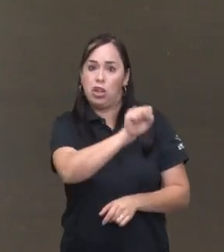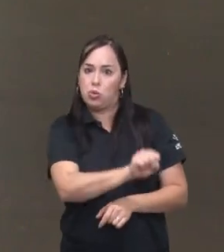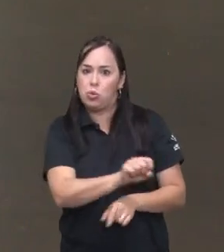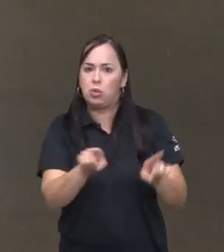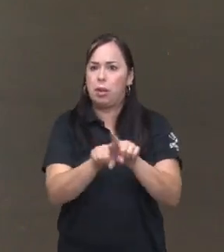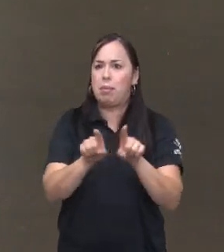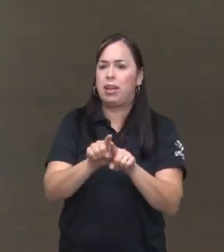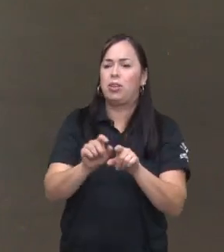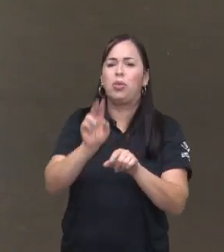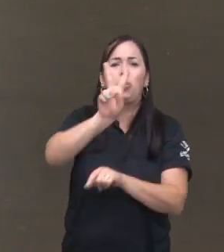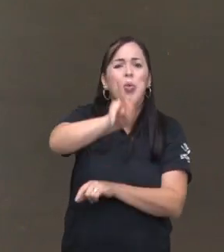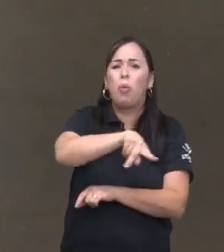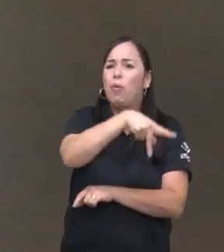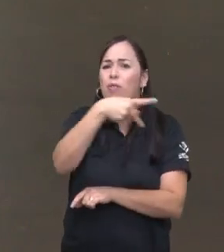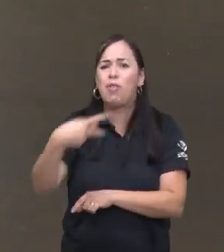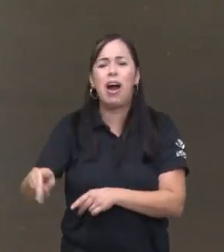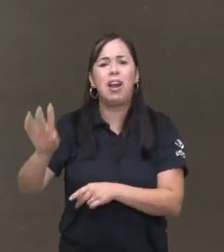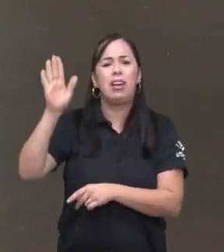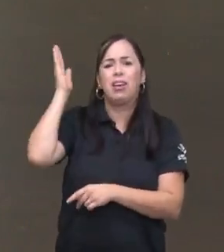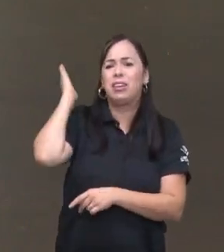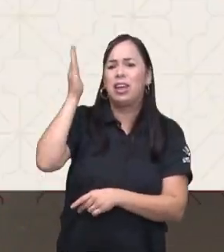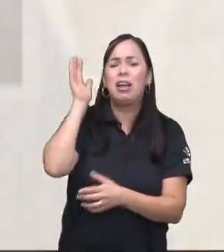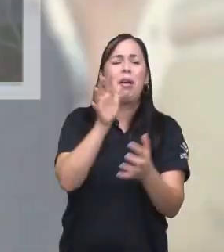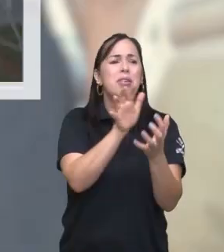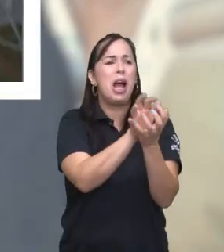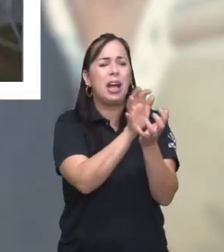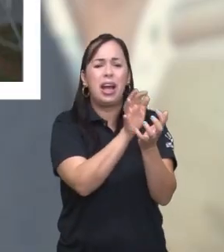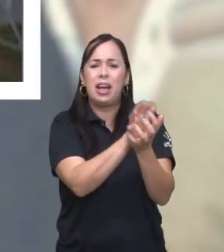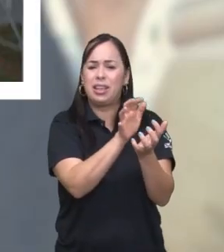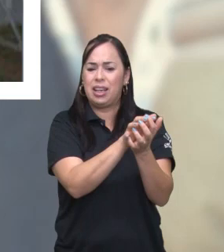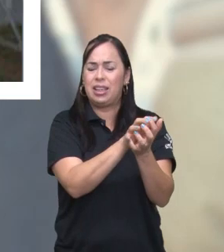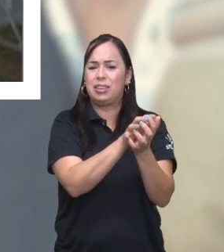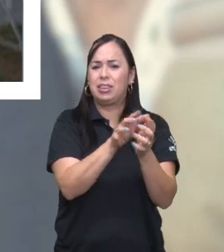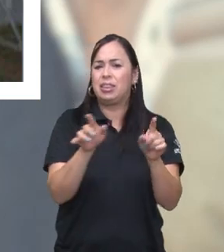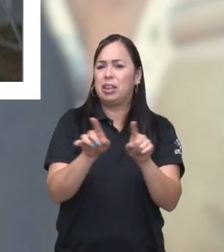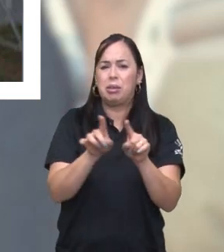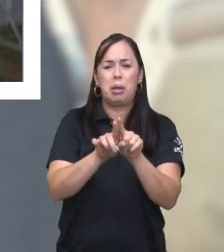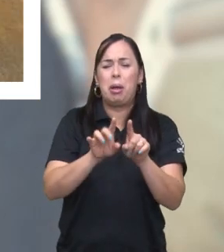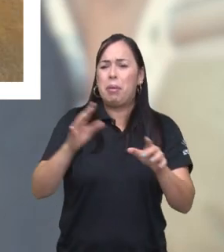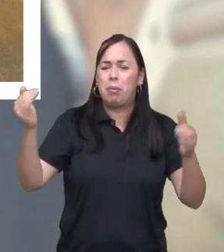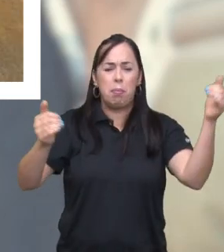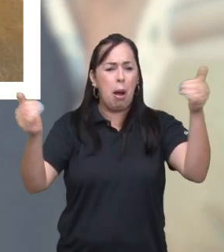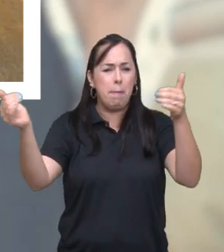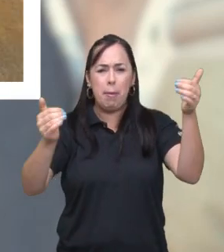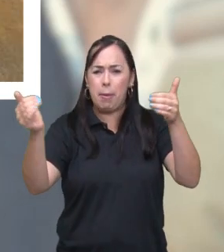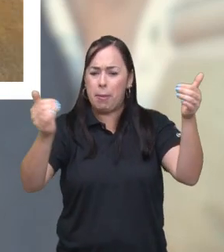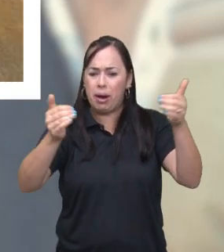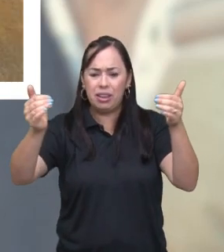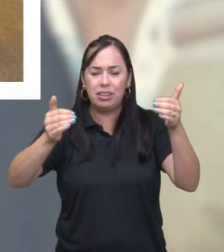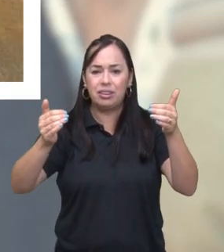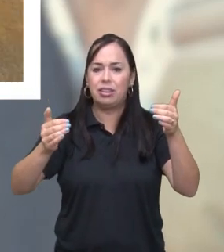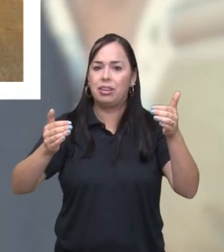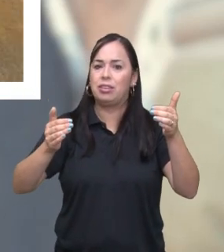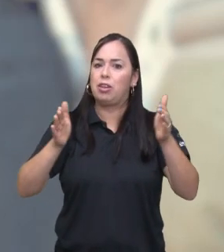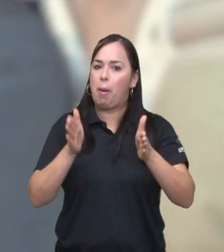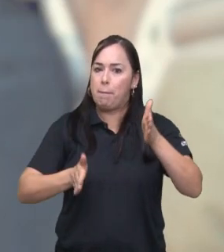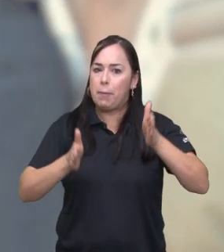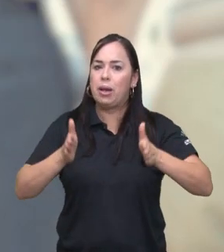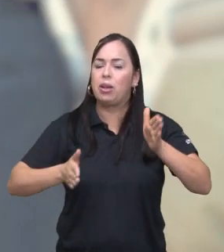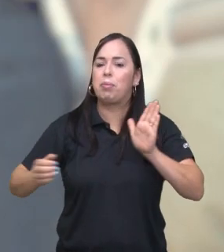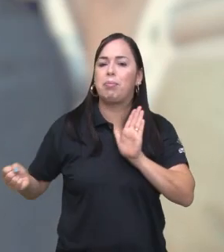né? Taubaté, Jacareí, Guará, vinha gente também. Foi uma época também que marcou muito a minha